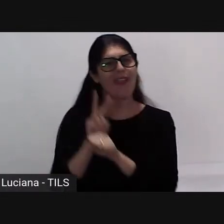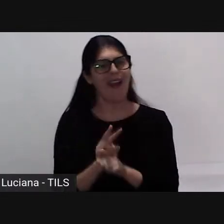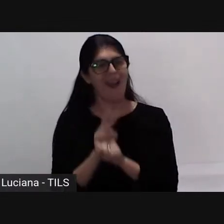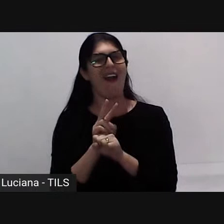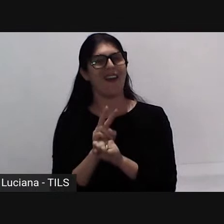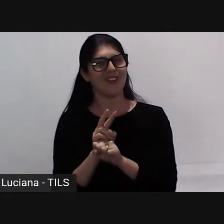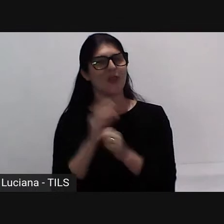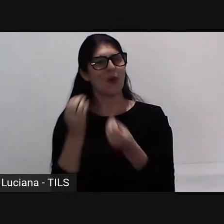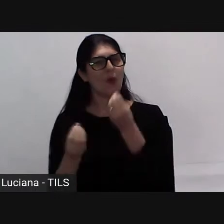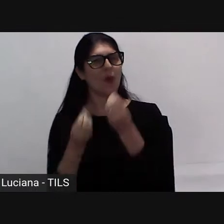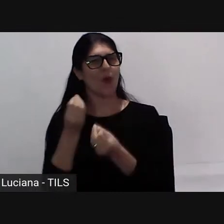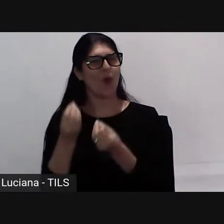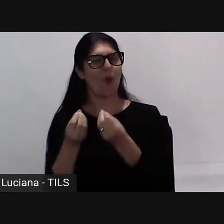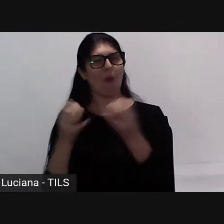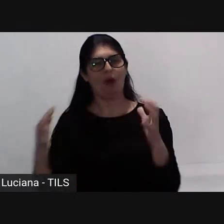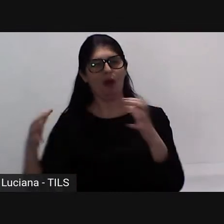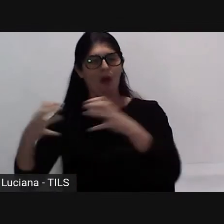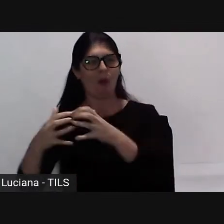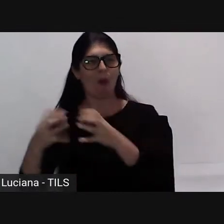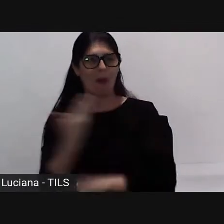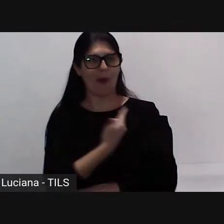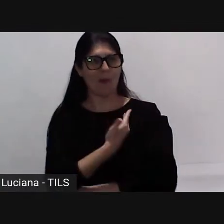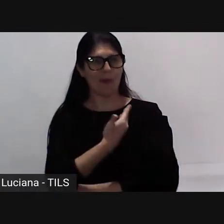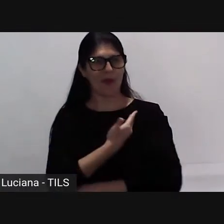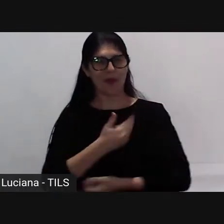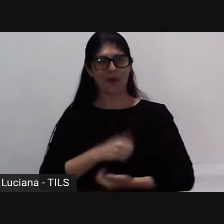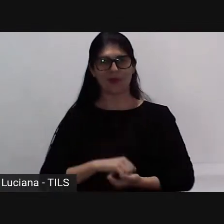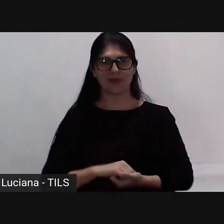buscou acolhida entre amigos.